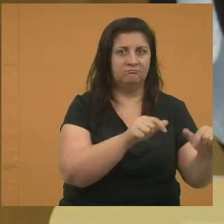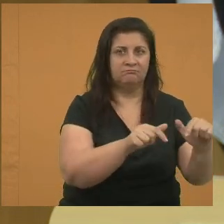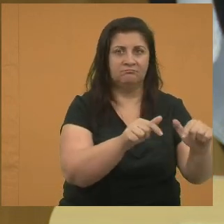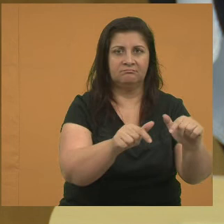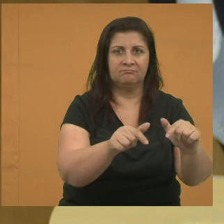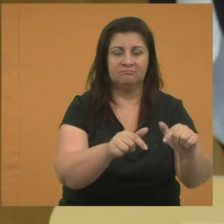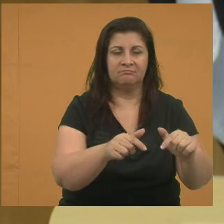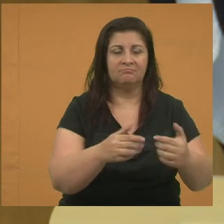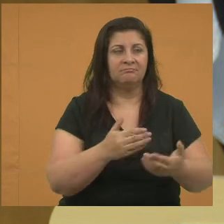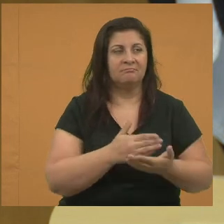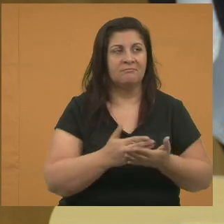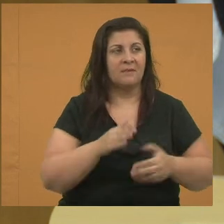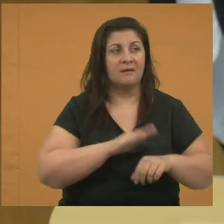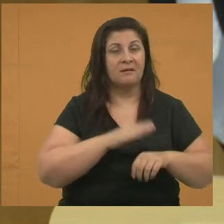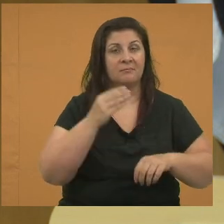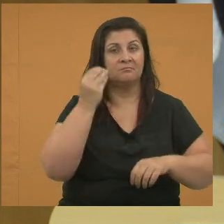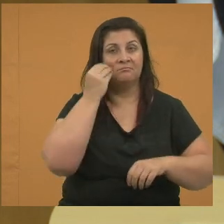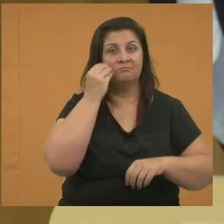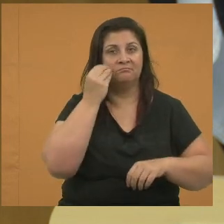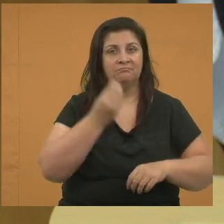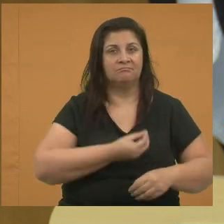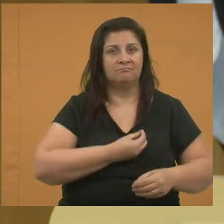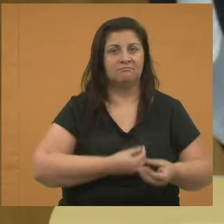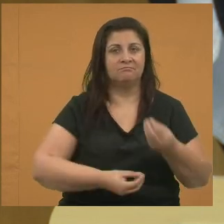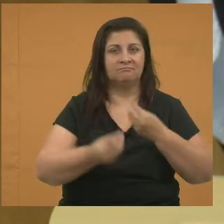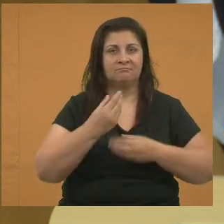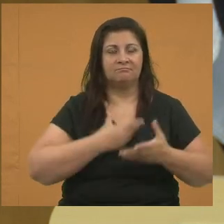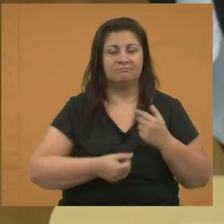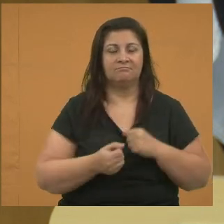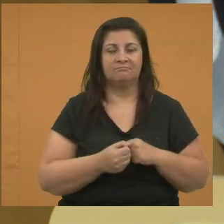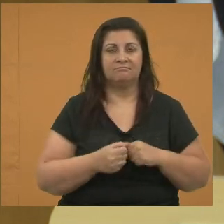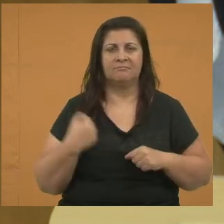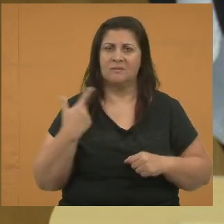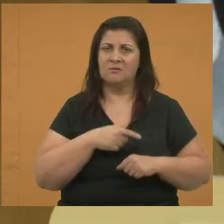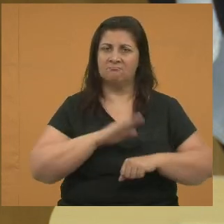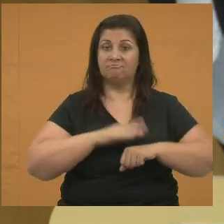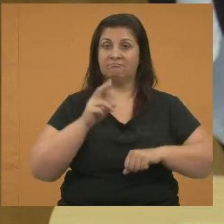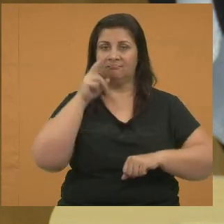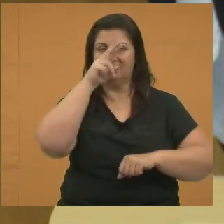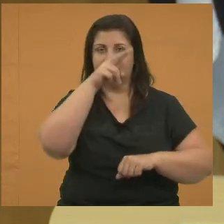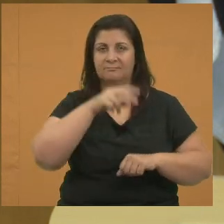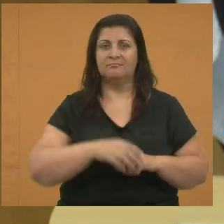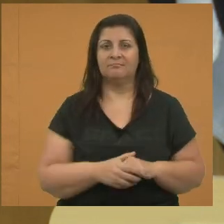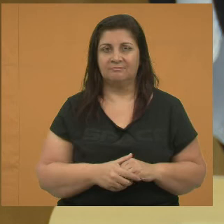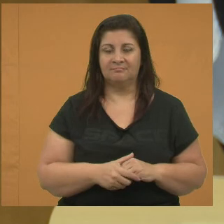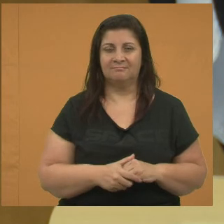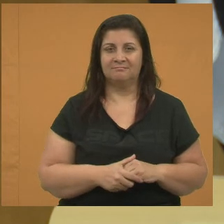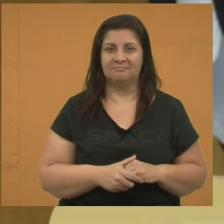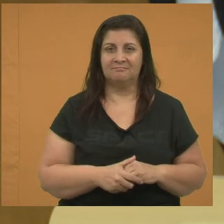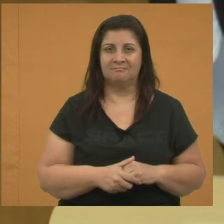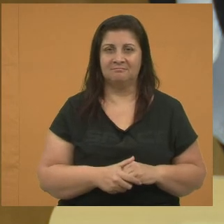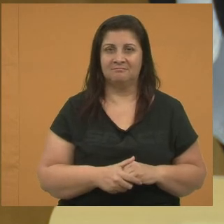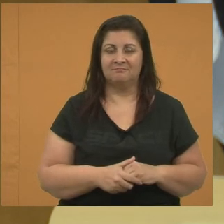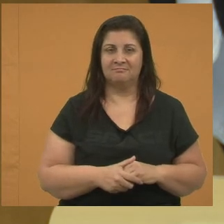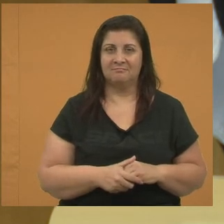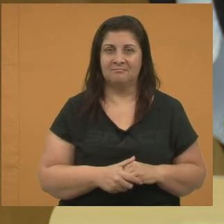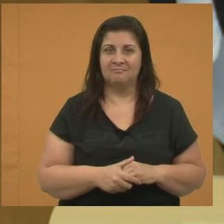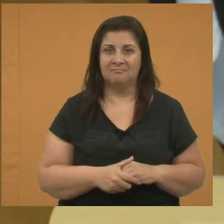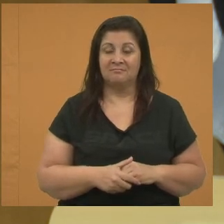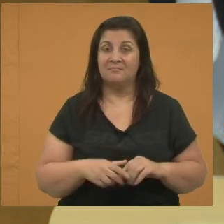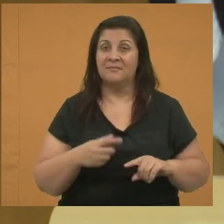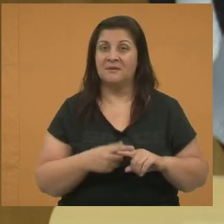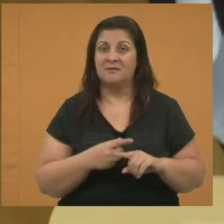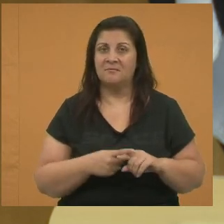a experiência que a vida nos dá. Então, nós nos fortalecemos. E isso é graças às